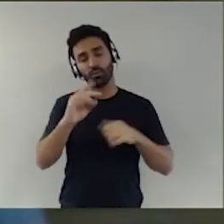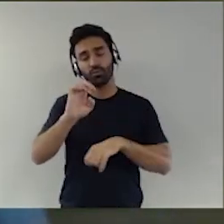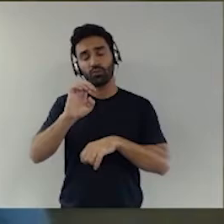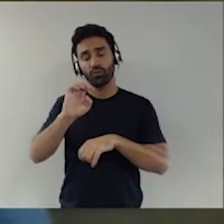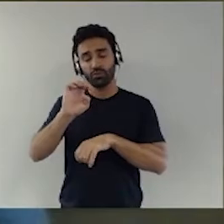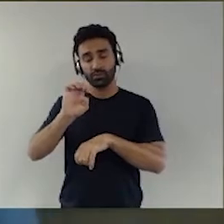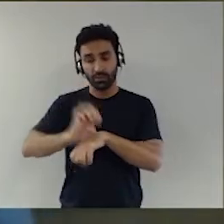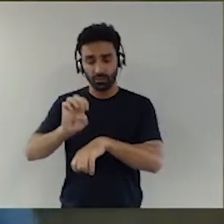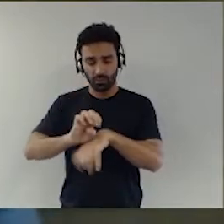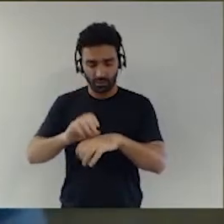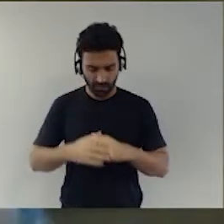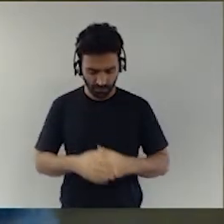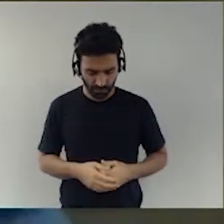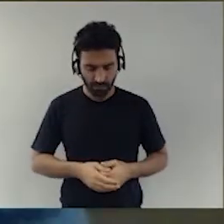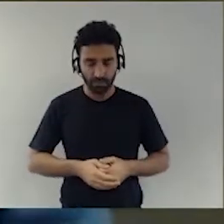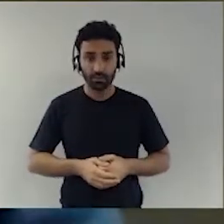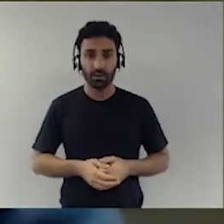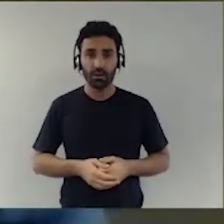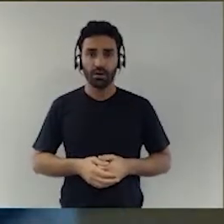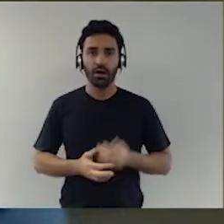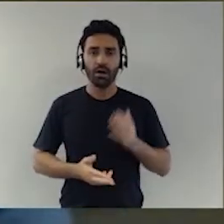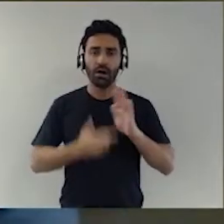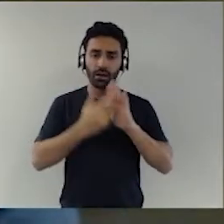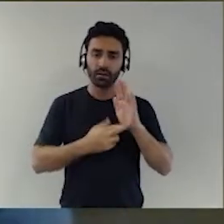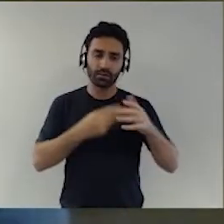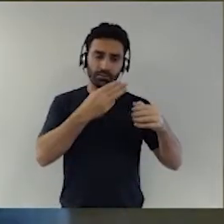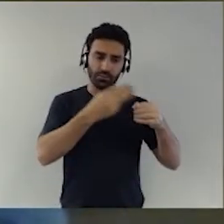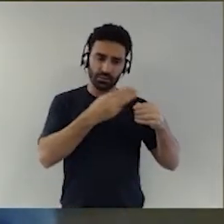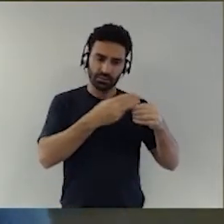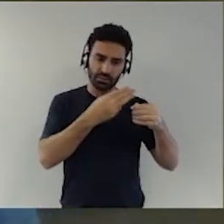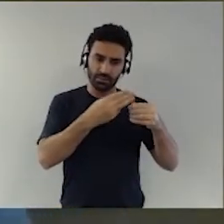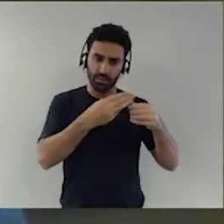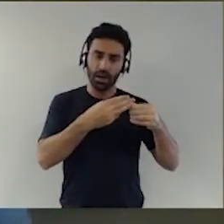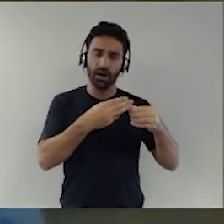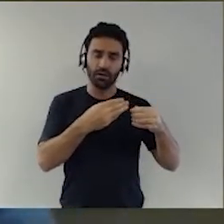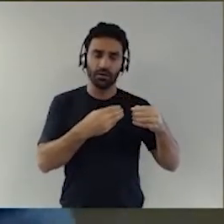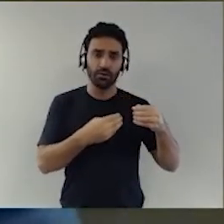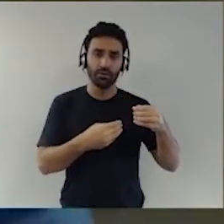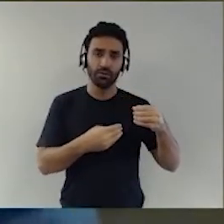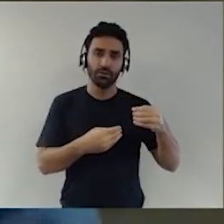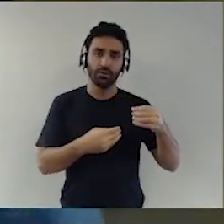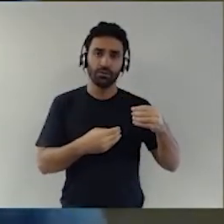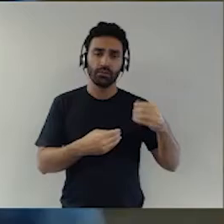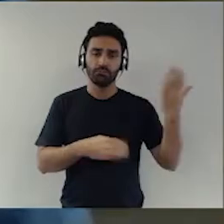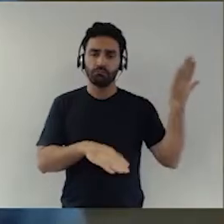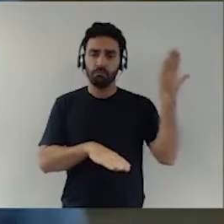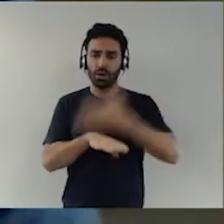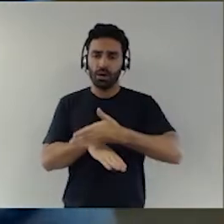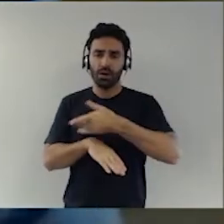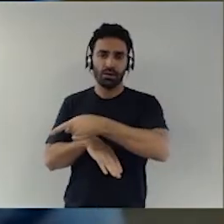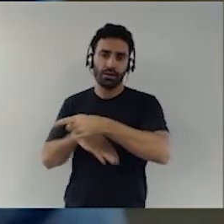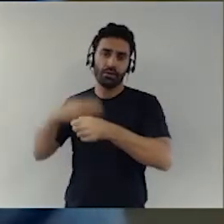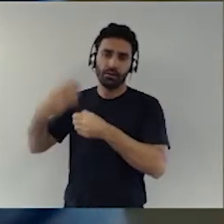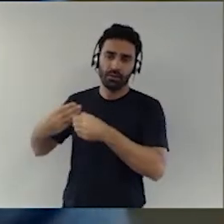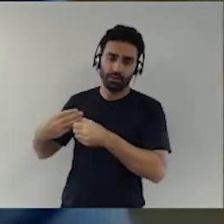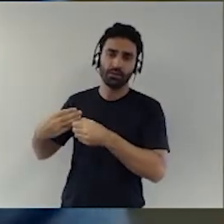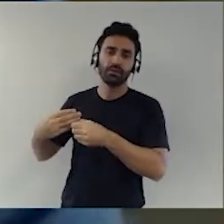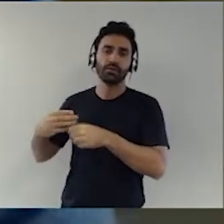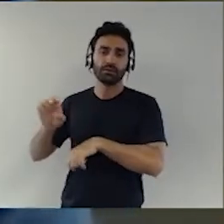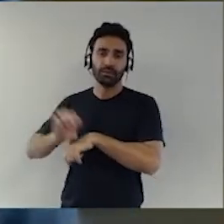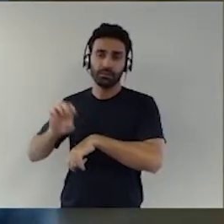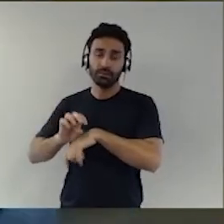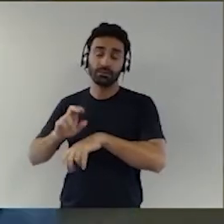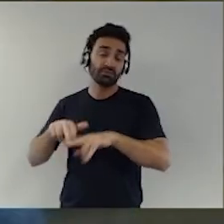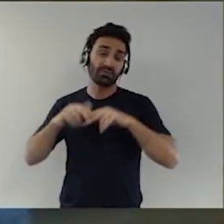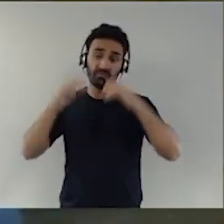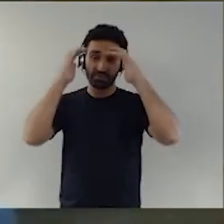estadual, em tese a norma municipal prevalecendo, diante dessa lógica, dessa nova leitura do princípio